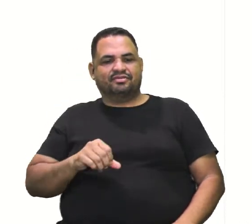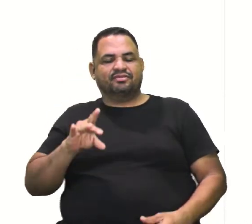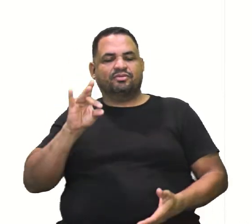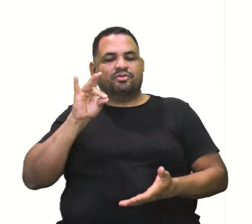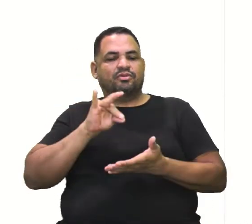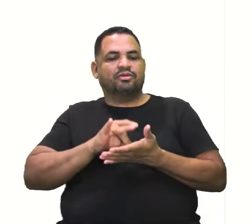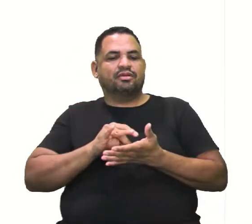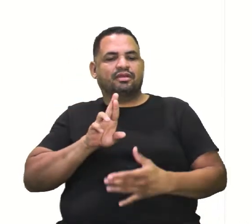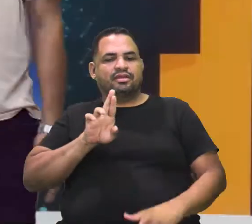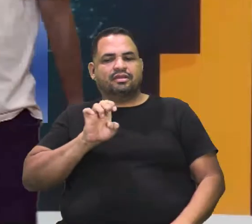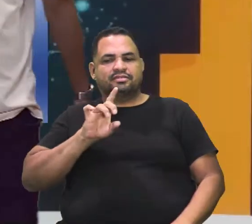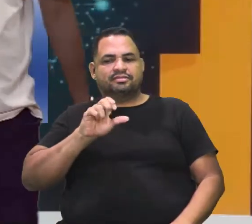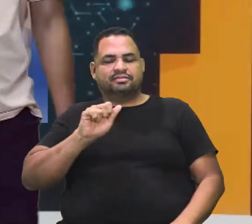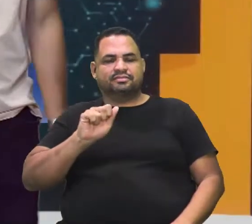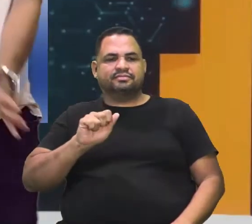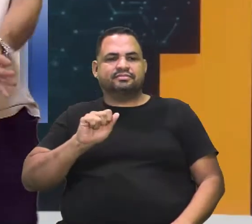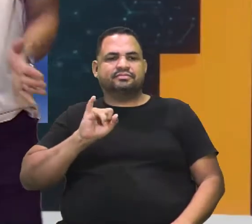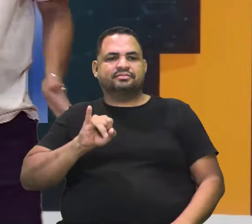ou reais.